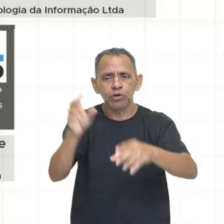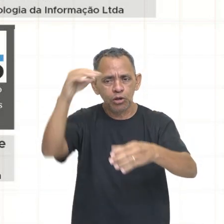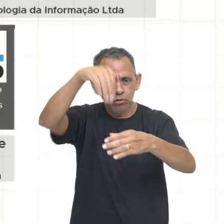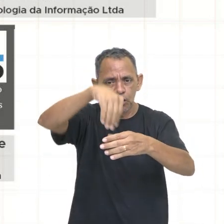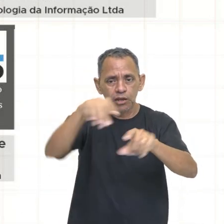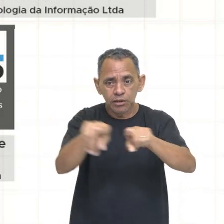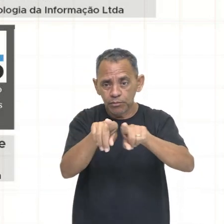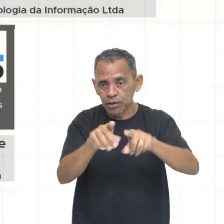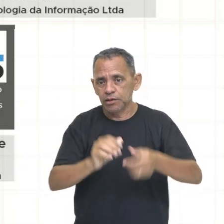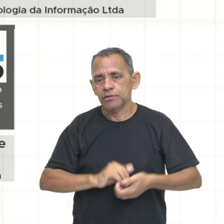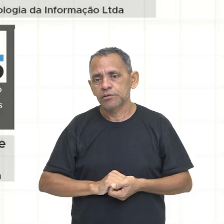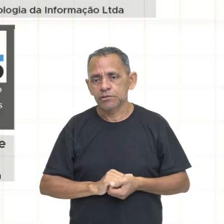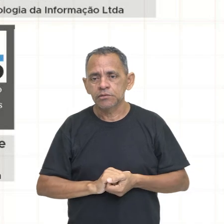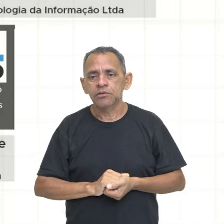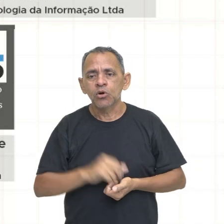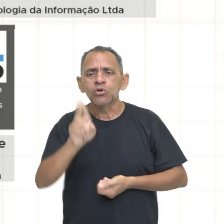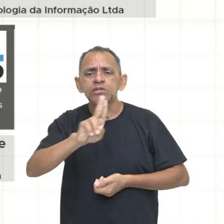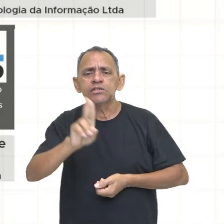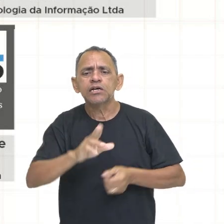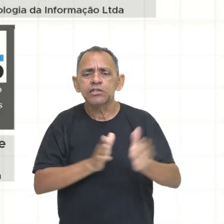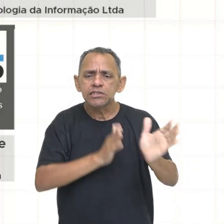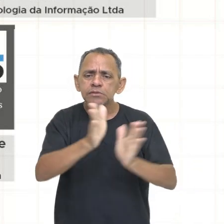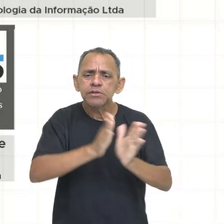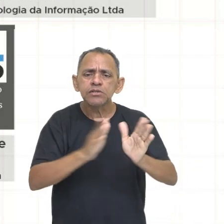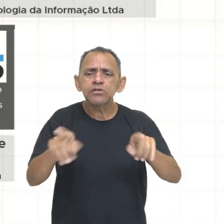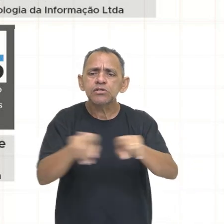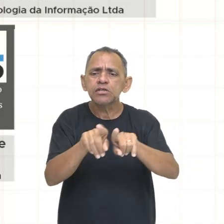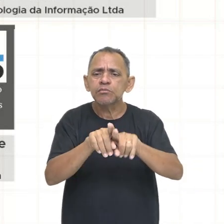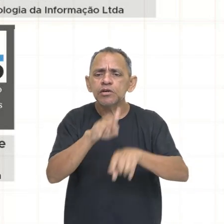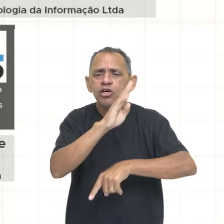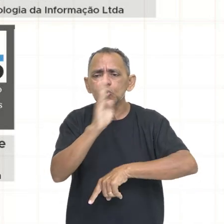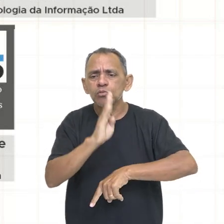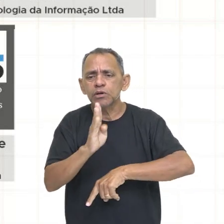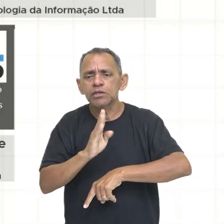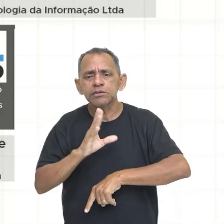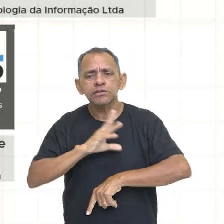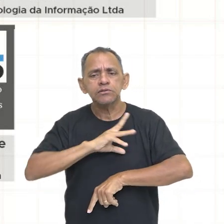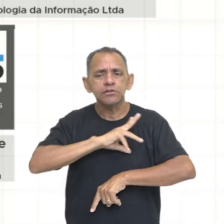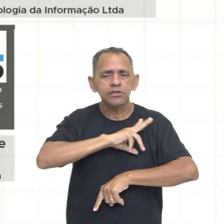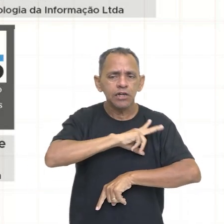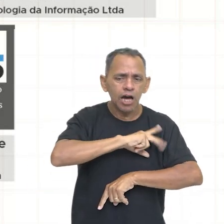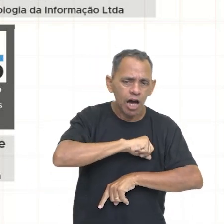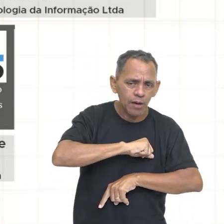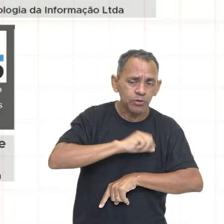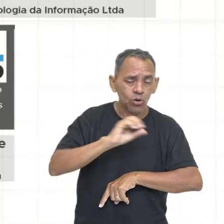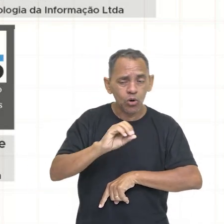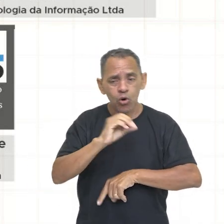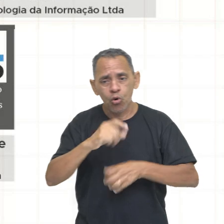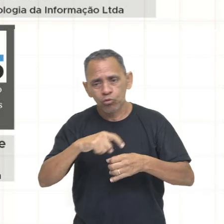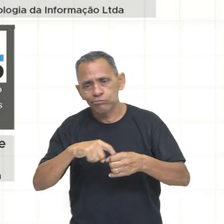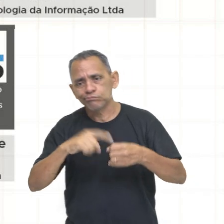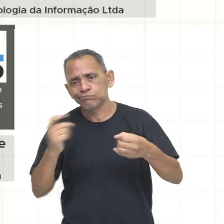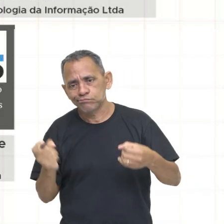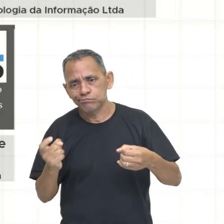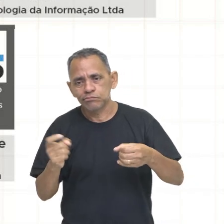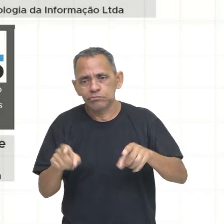utilizada nesse período, que nós podemos ver aqui, ó, é Brasil ame-o ou deixe-o. Essa